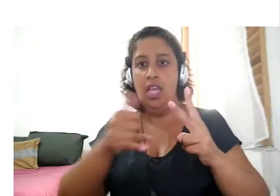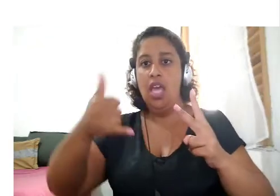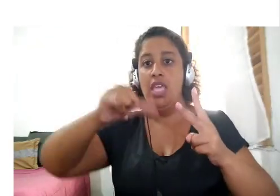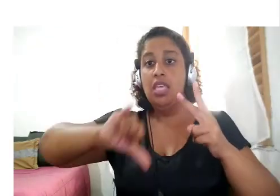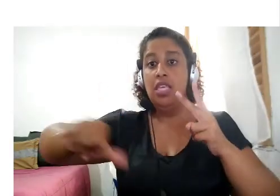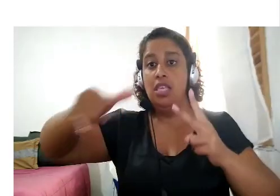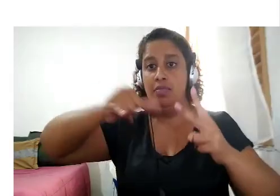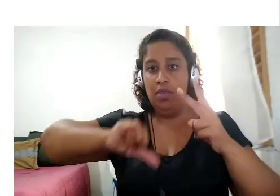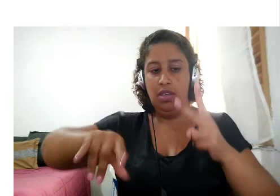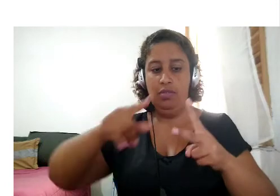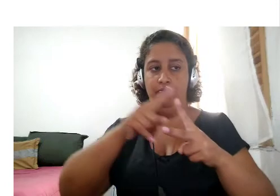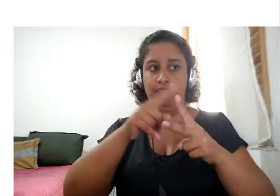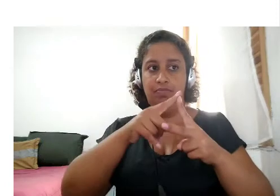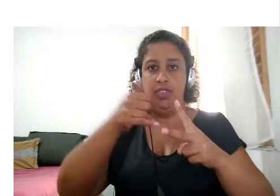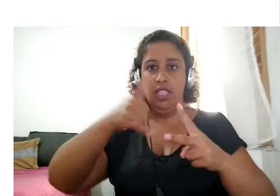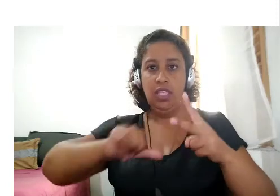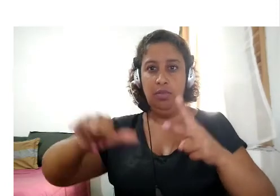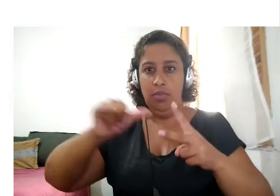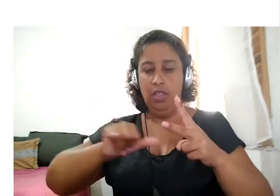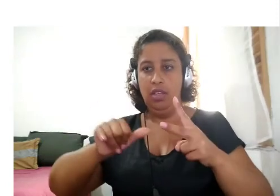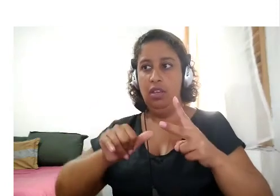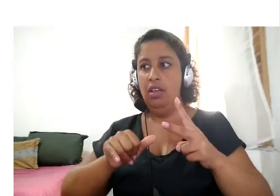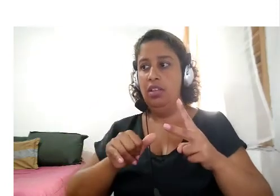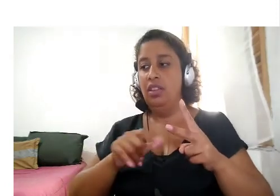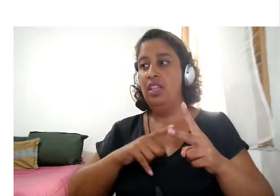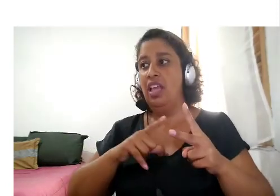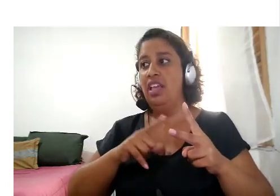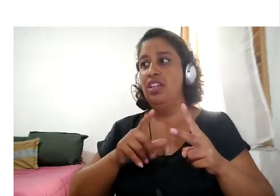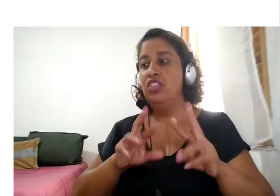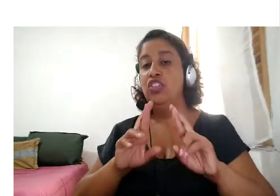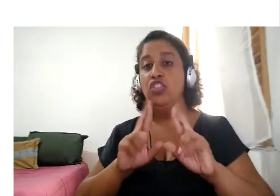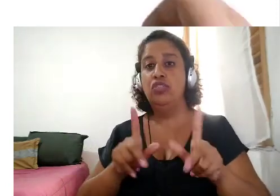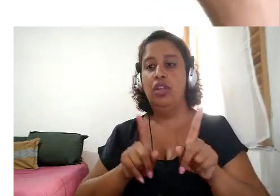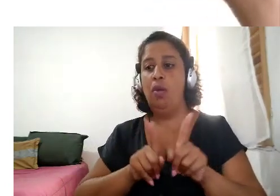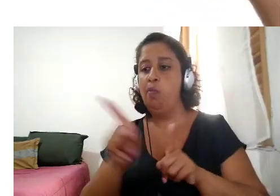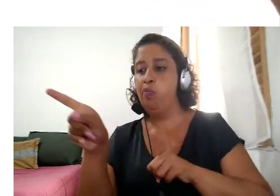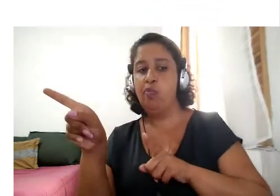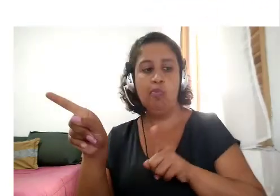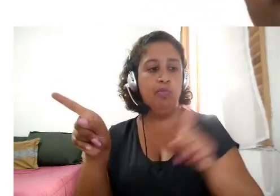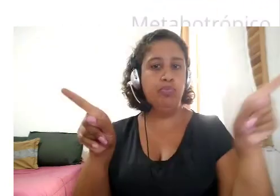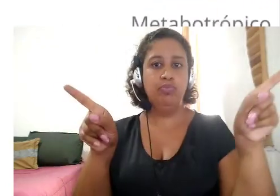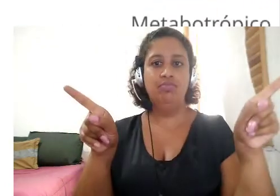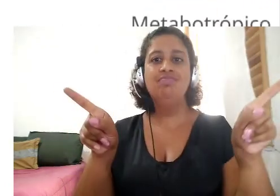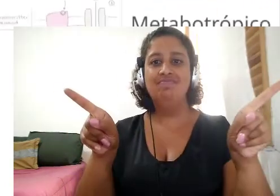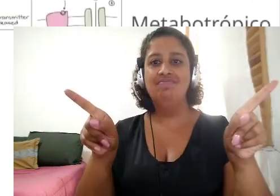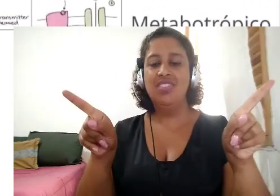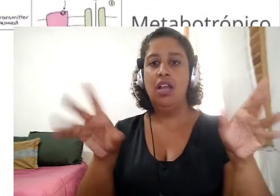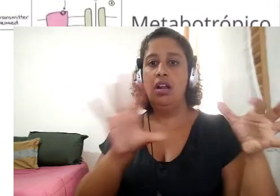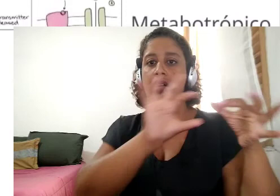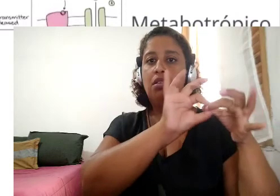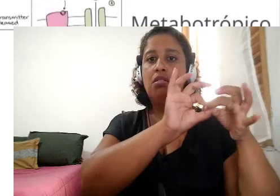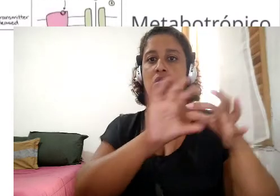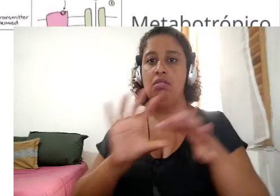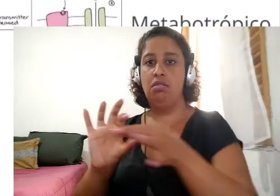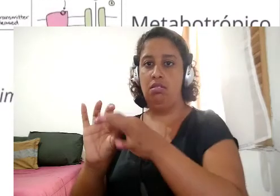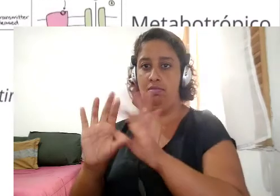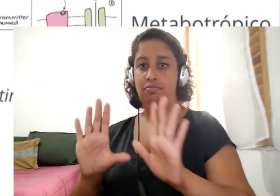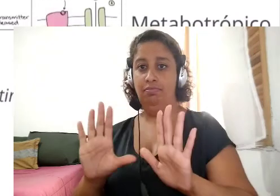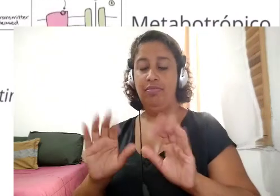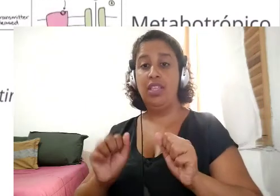na membrana pós-sináptica, uma vez que, dependendo do seu tipo, se for ionotrófico ou metabotrófico,